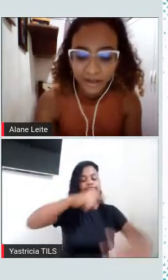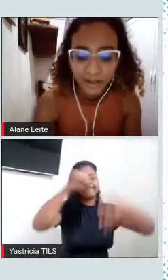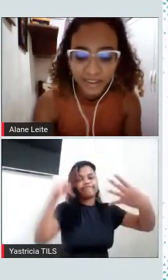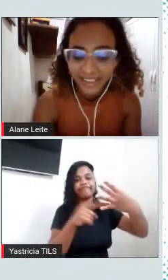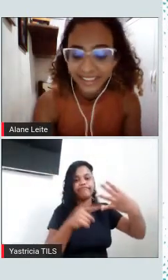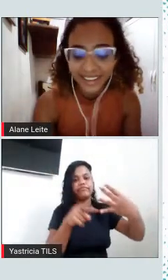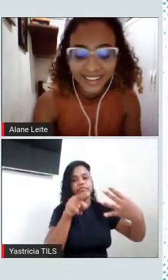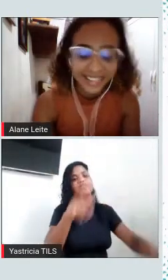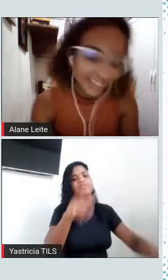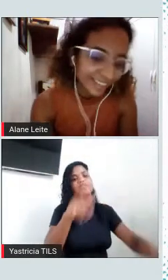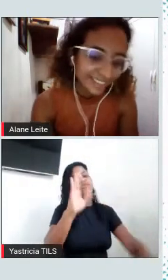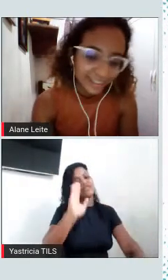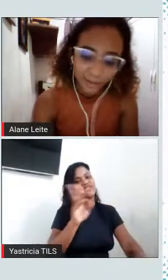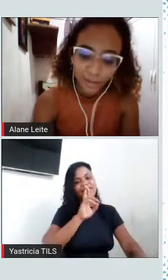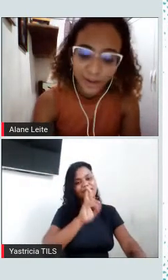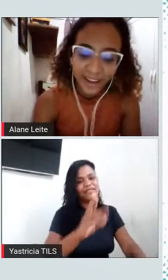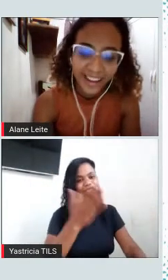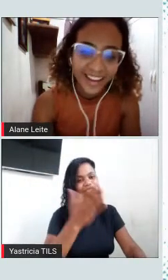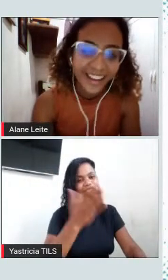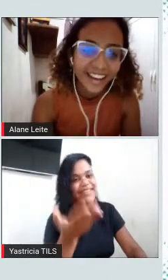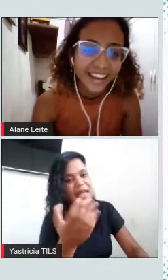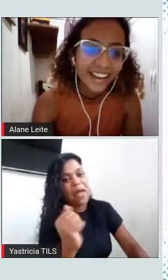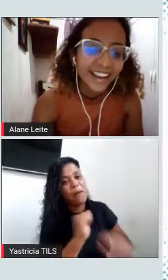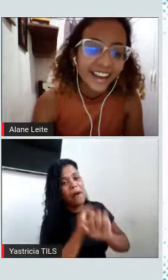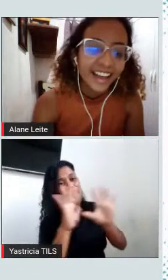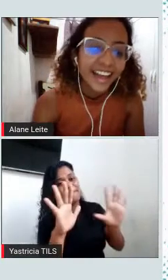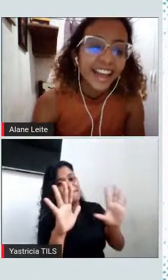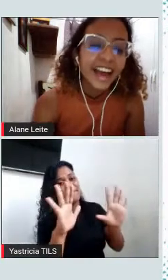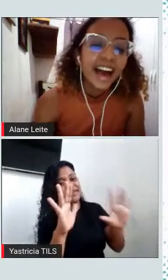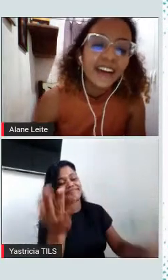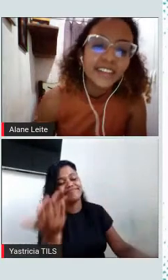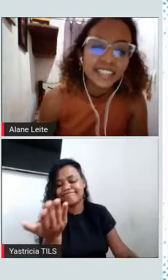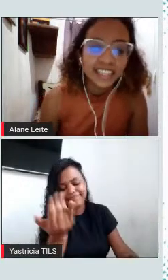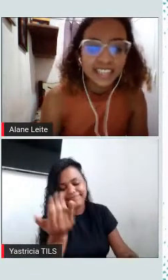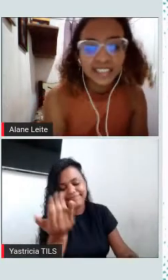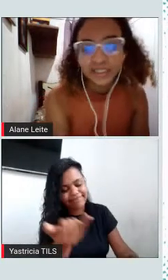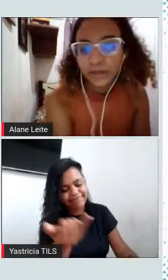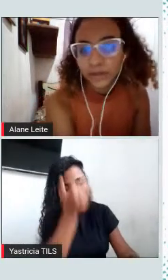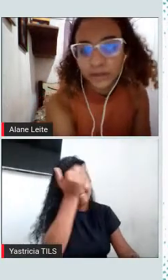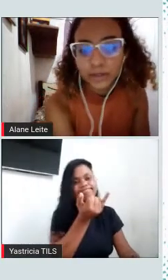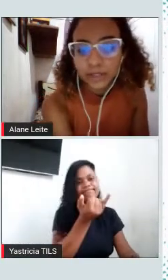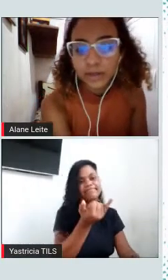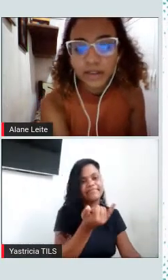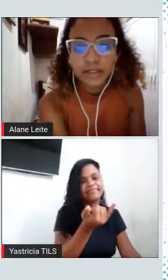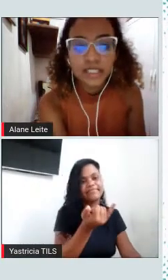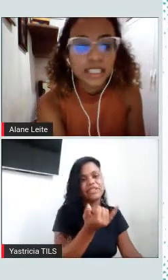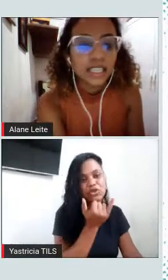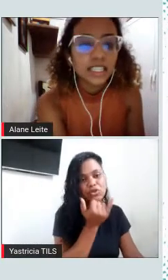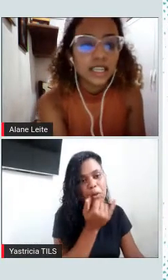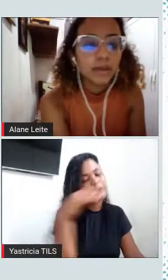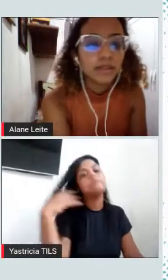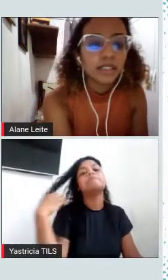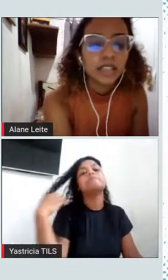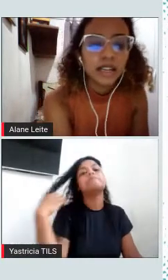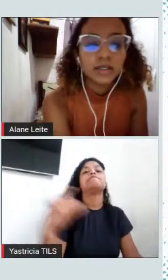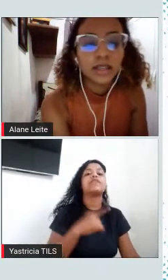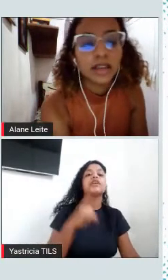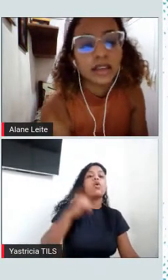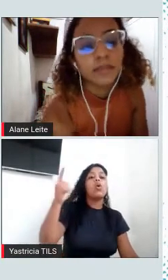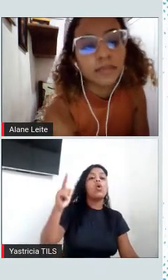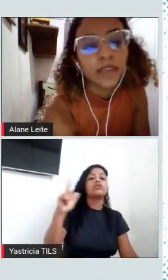viram que eu abri a tela aí sem querer, desculpa. A outra questão que eu trouxe para vocês é para